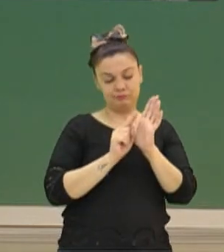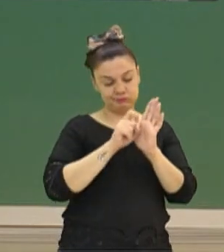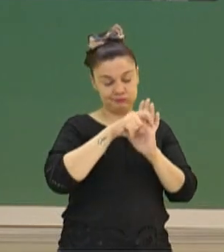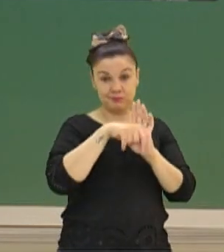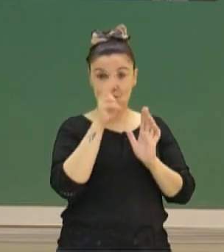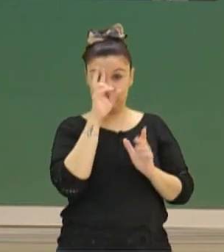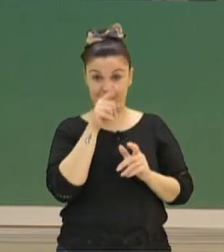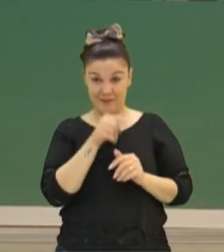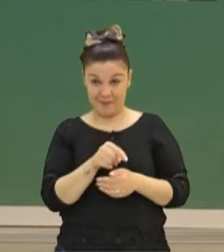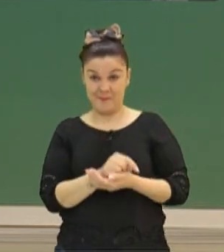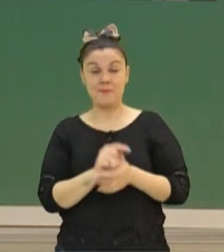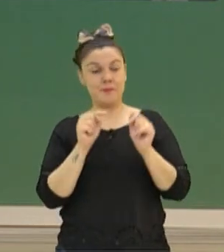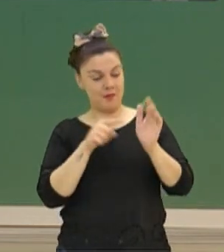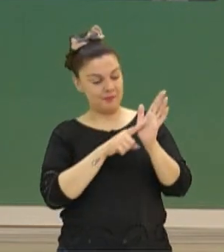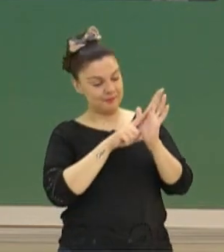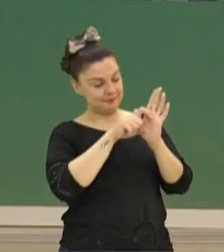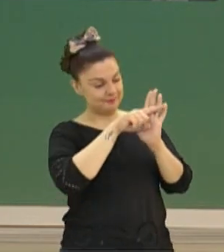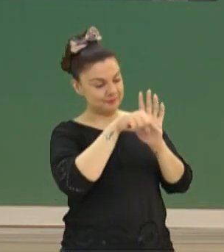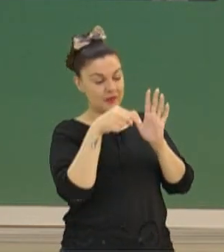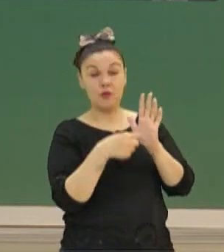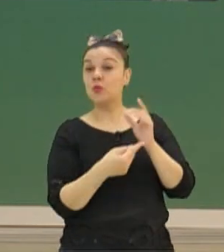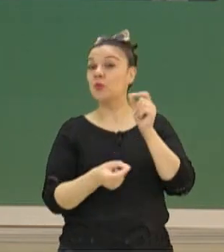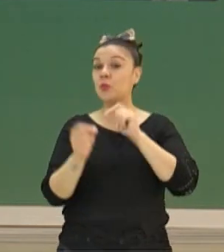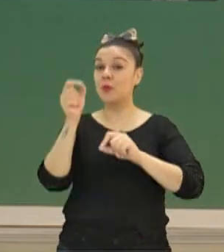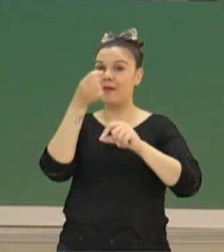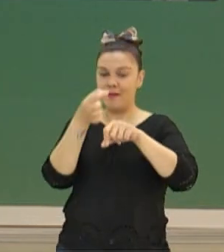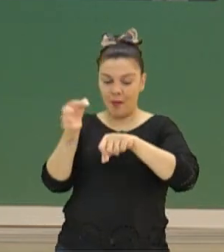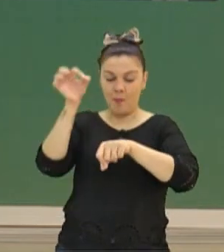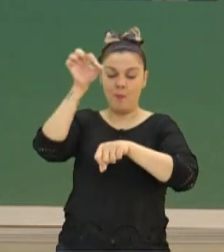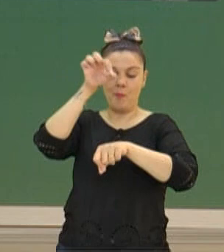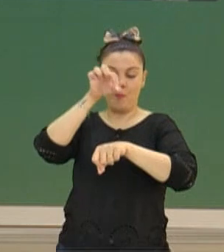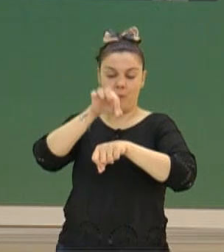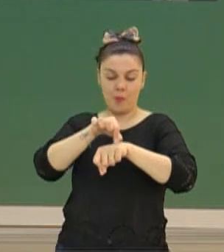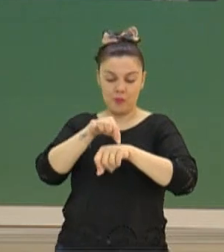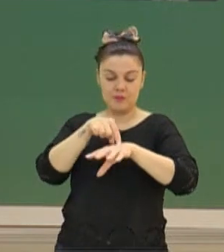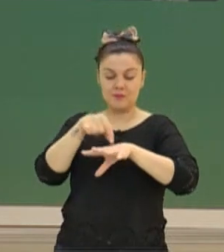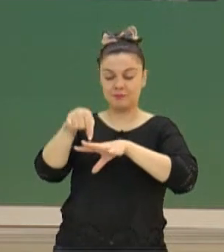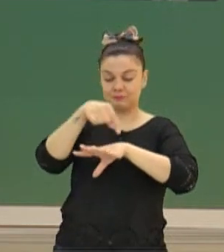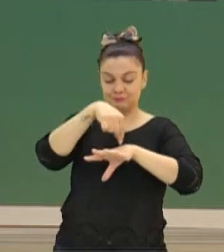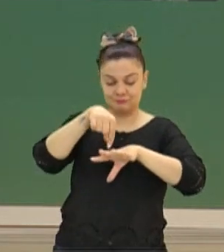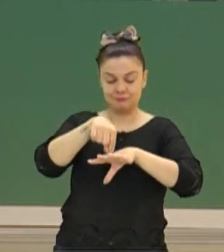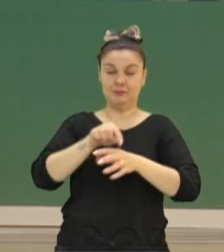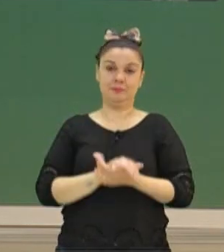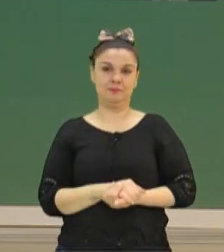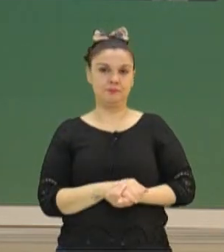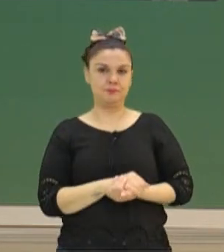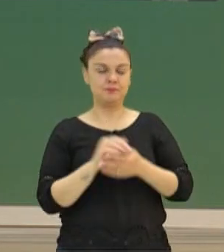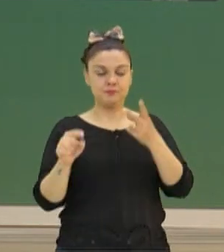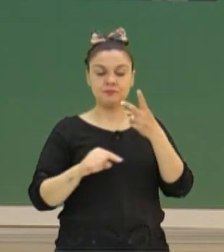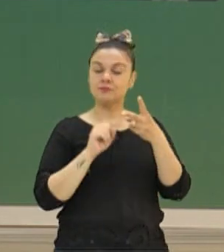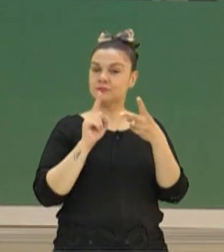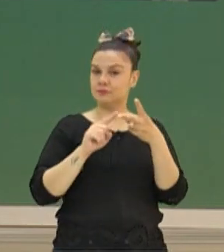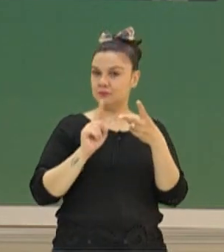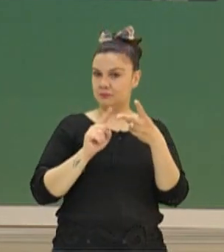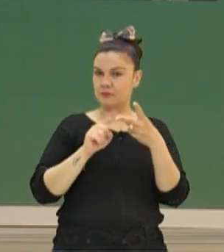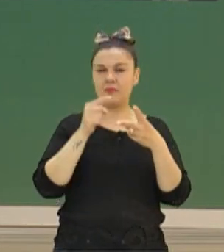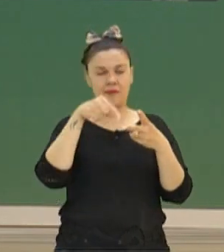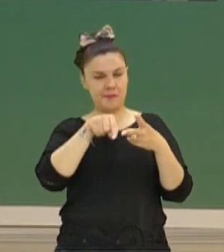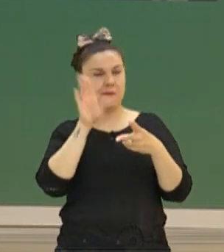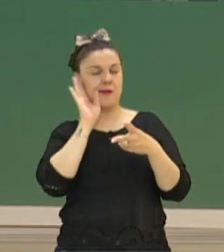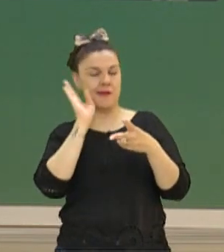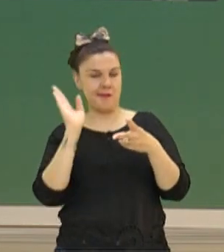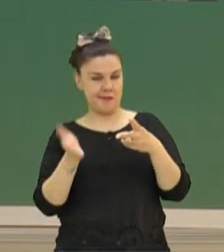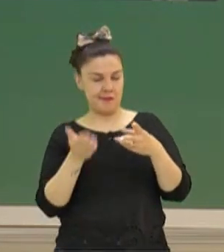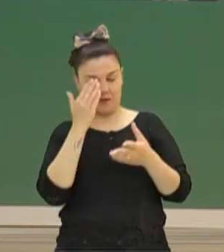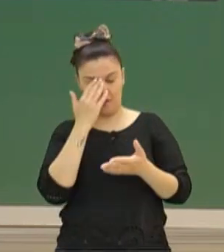larvinhas. Essas larvinhas, elas vieram das moscas que entraram no frasco. O segundo, que também acreditava